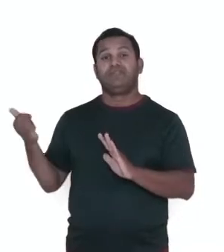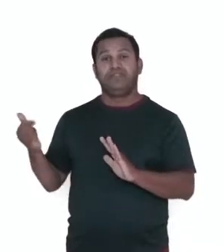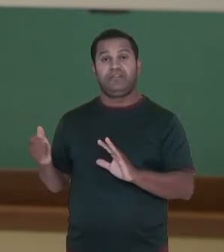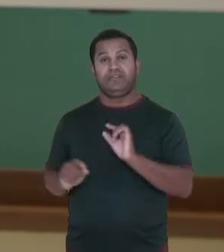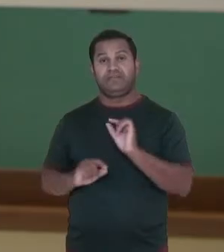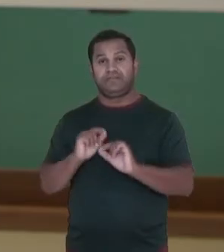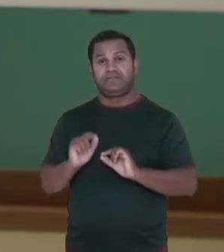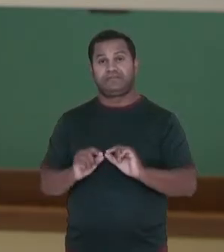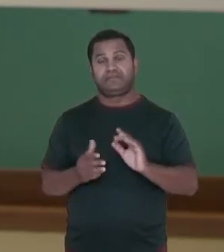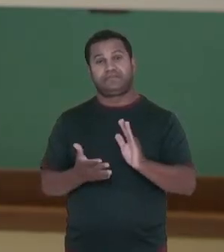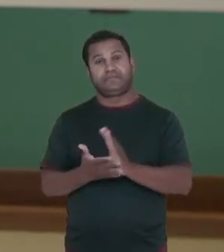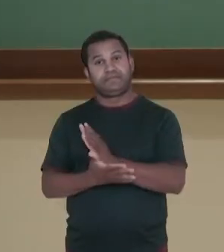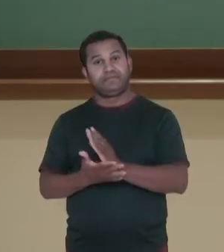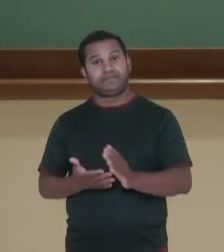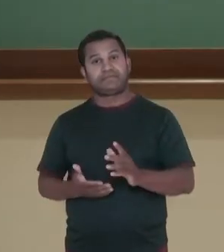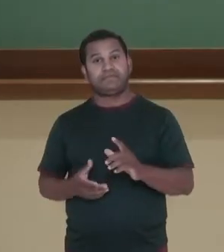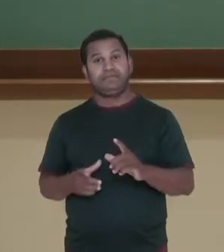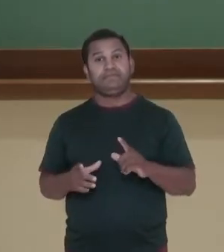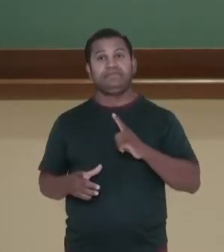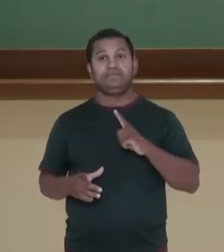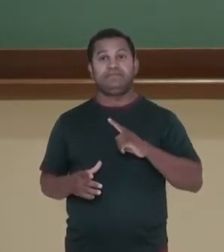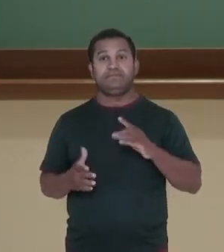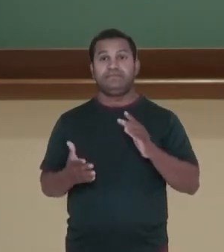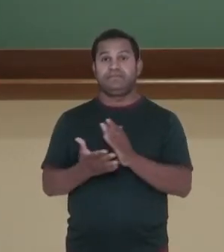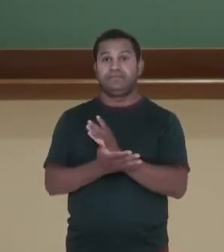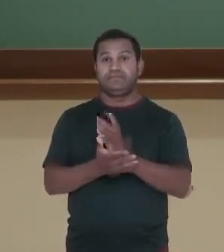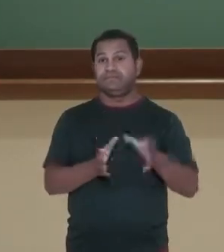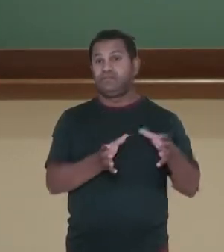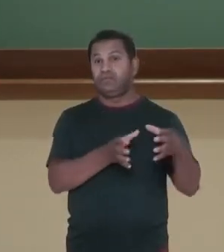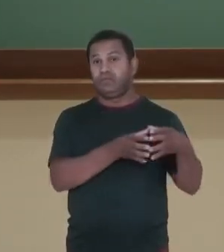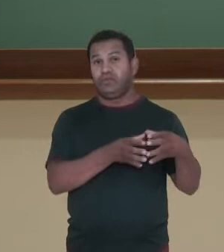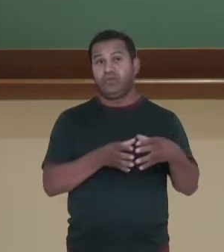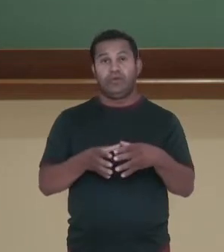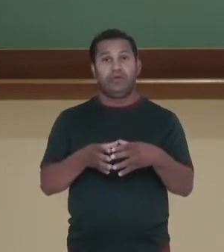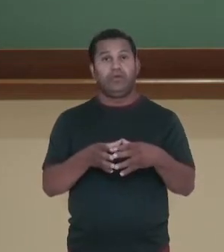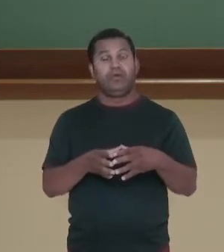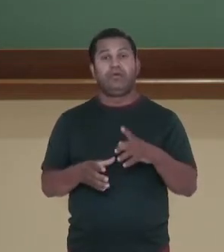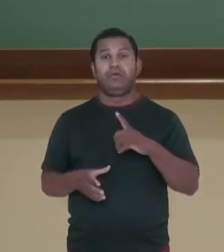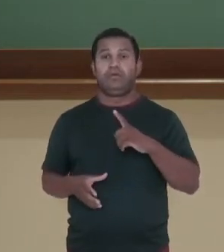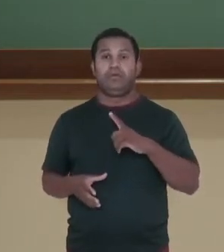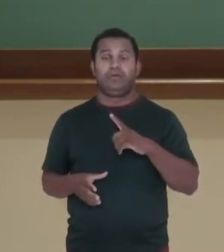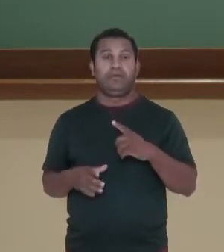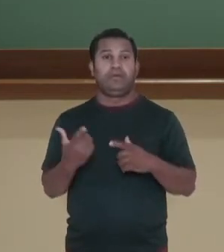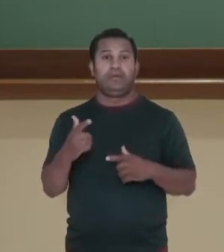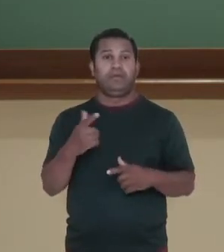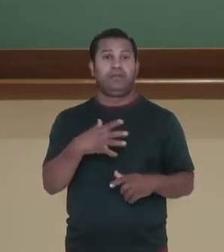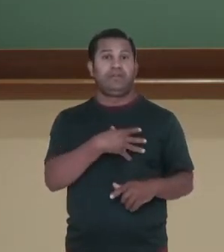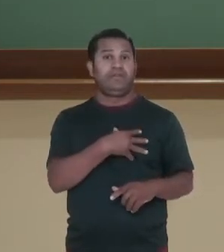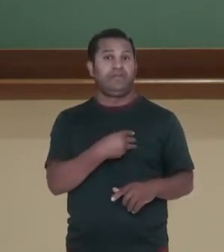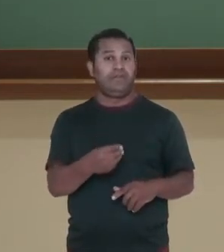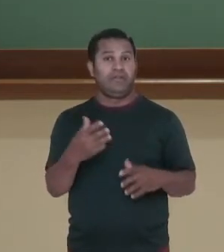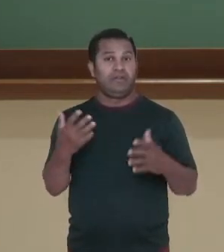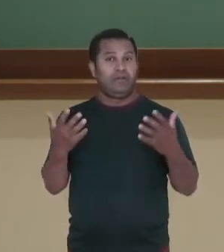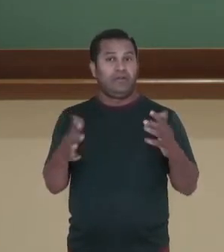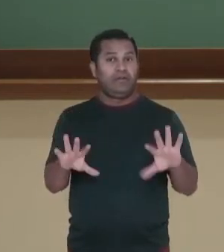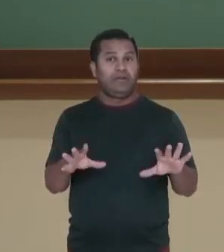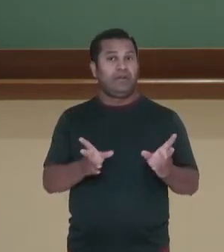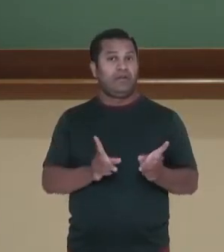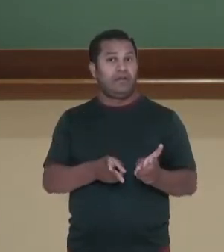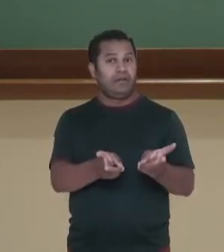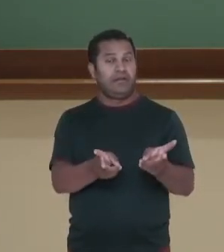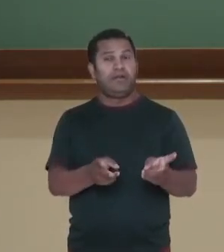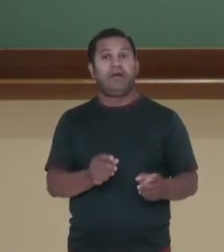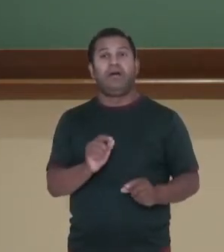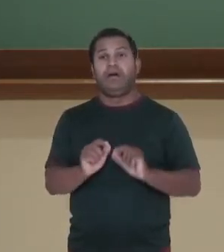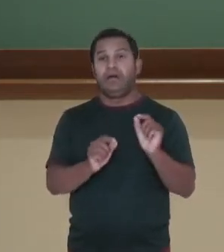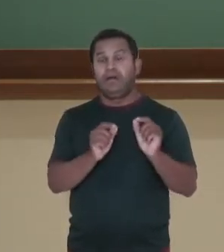por exemplo, determinado povo, né, determinado governante, por exemplo, ele não gosta de tal característica. O que que